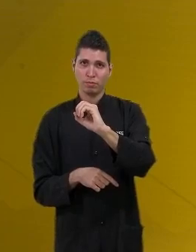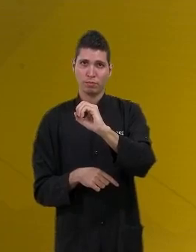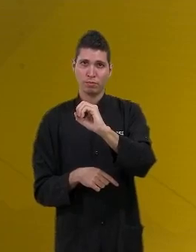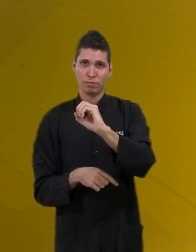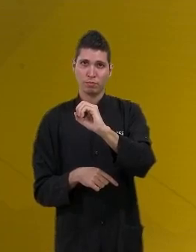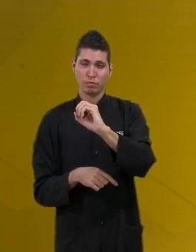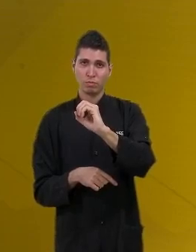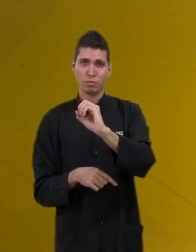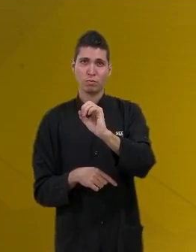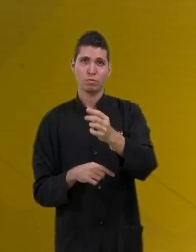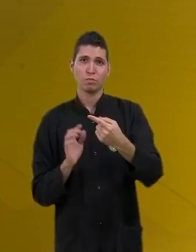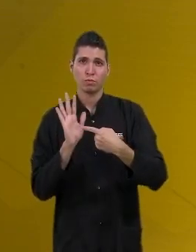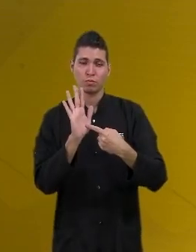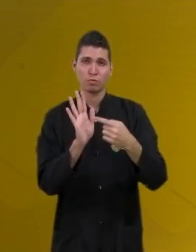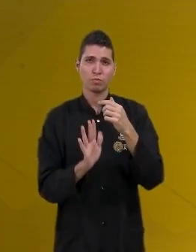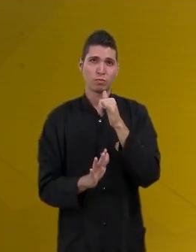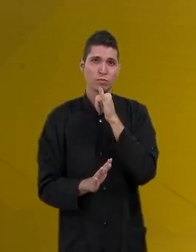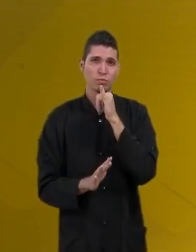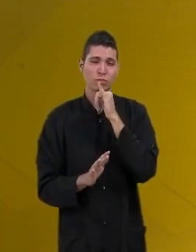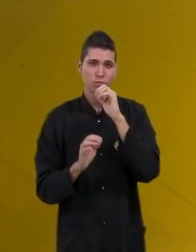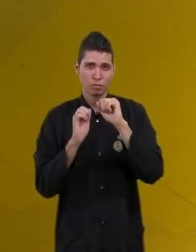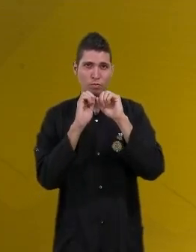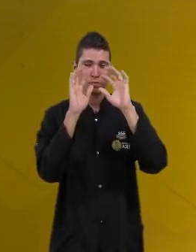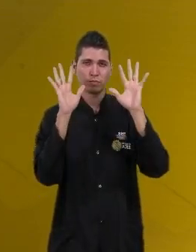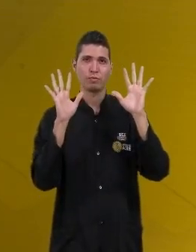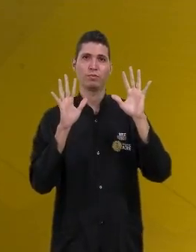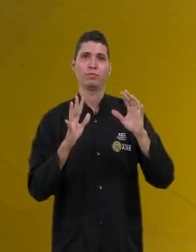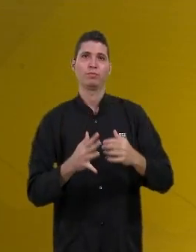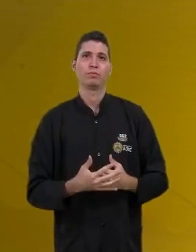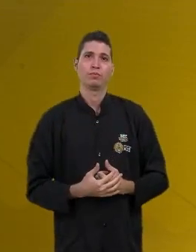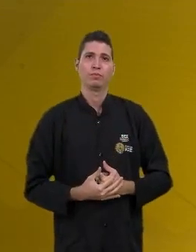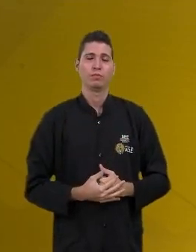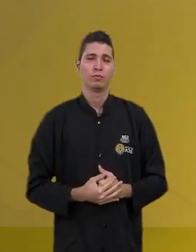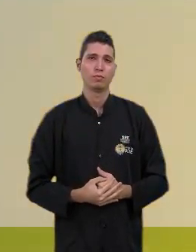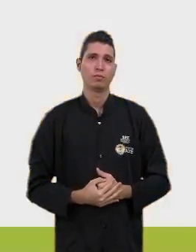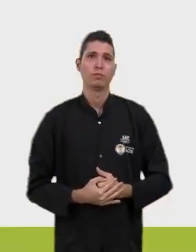Vamos fazer um exemplo agora para isso ficar mais claro ainda.